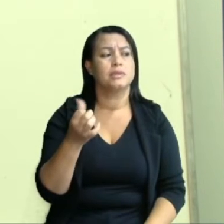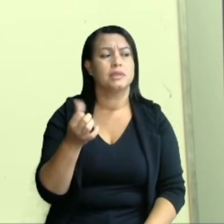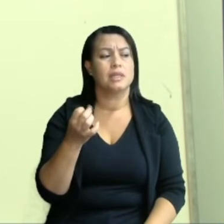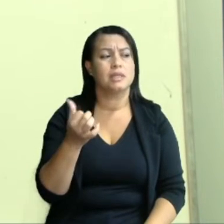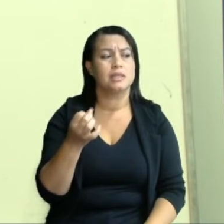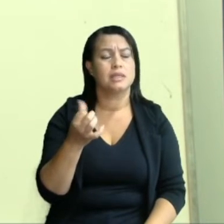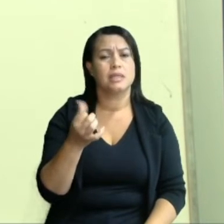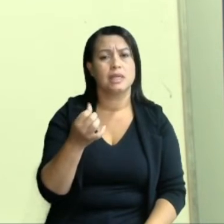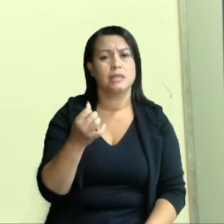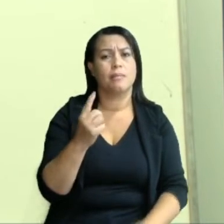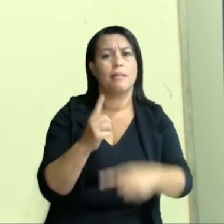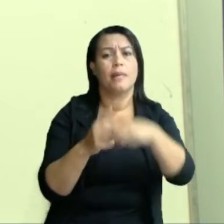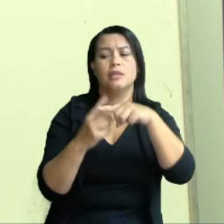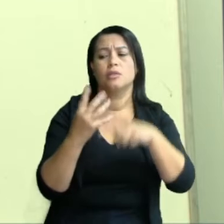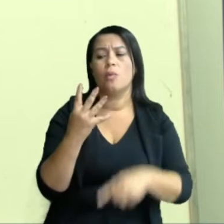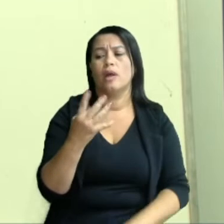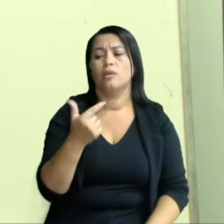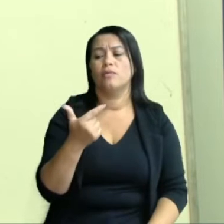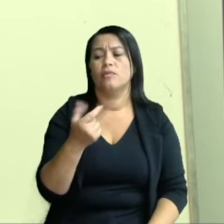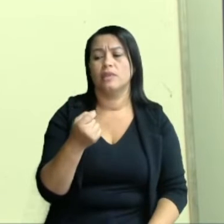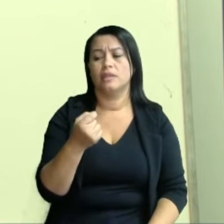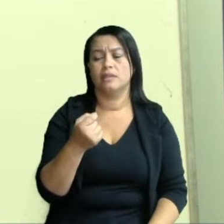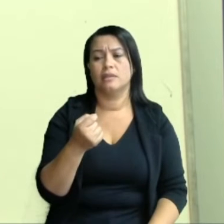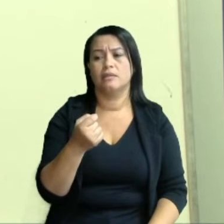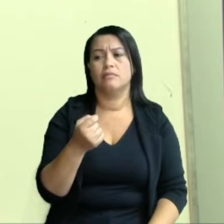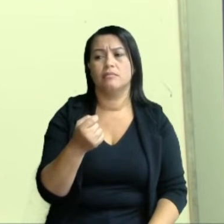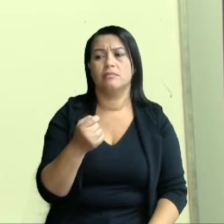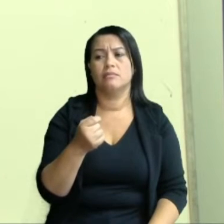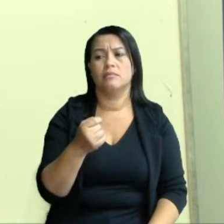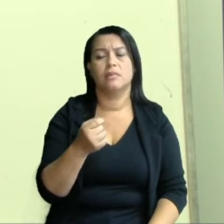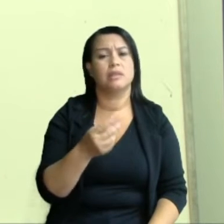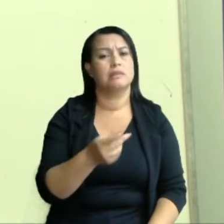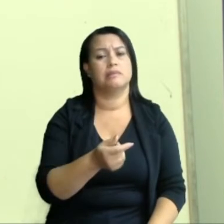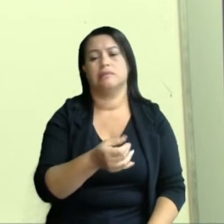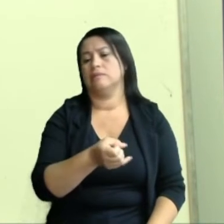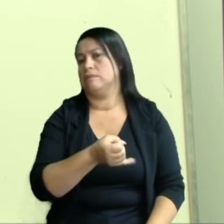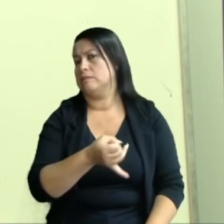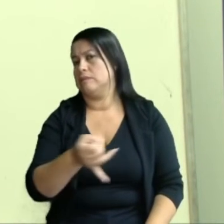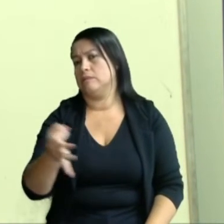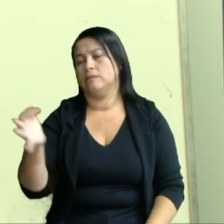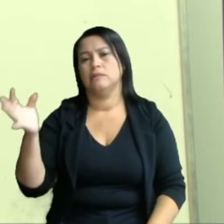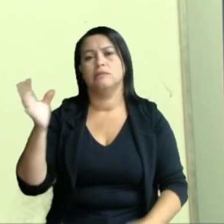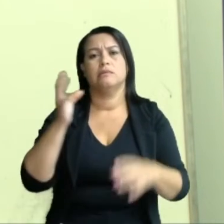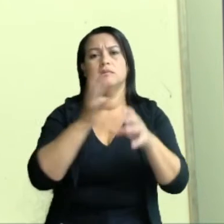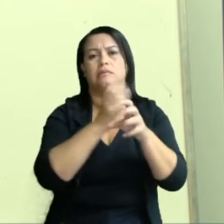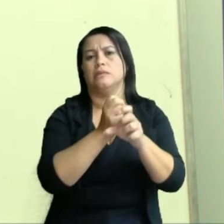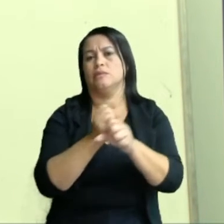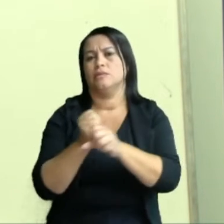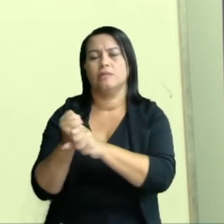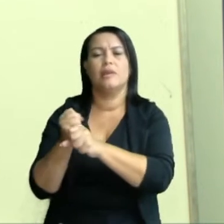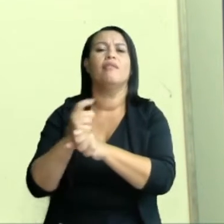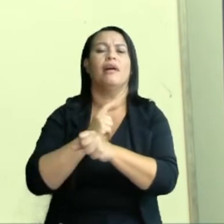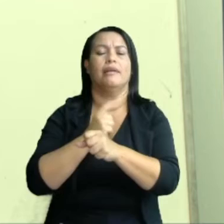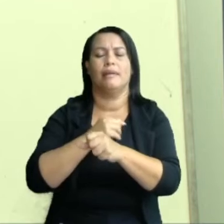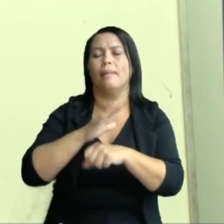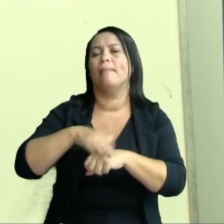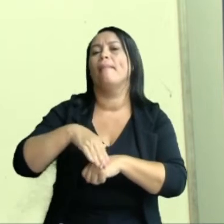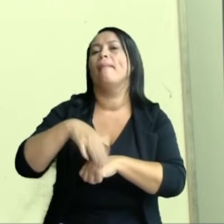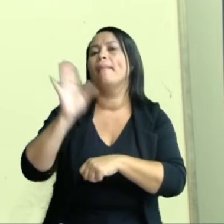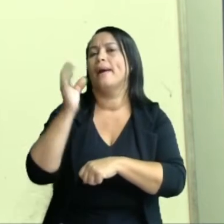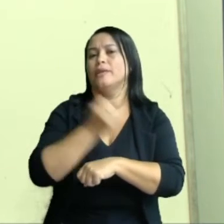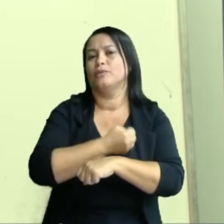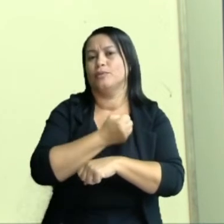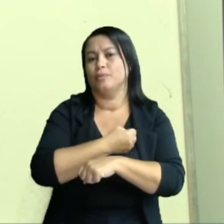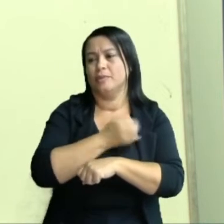16. 16 mais 4, 20. E assim infinito, porque quanto mais eu contar, mais terá